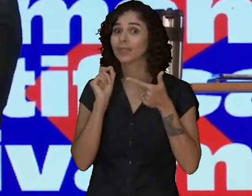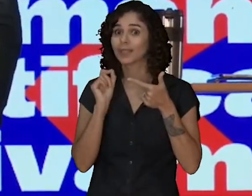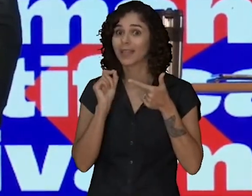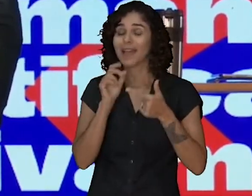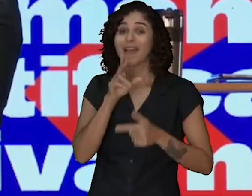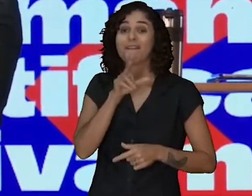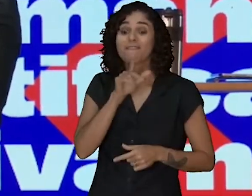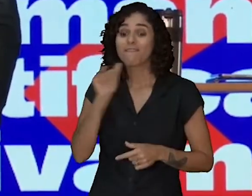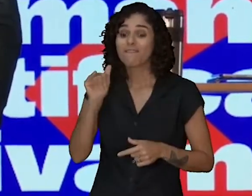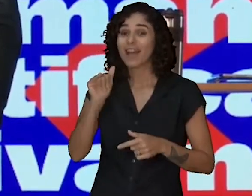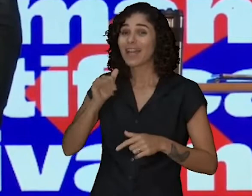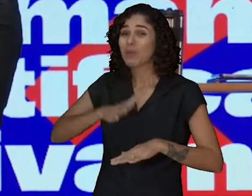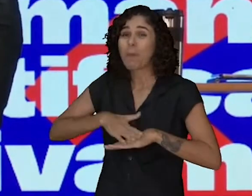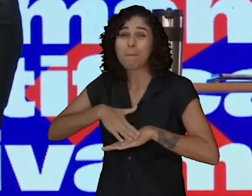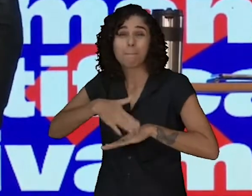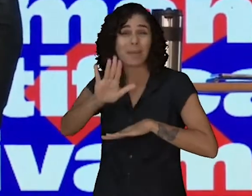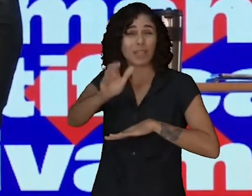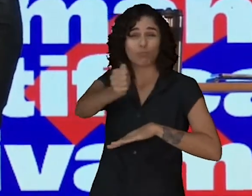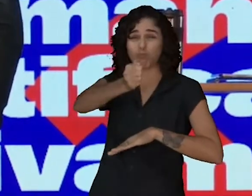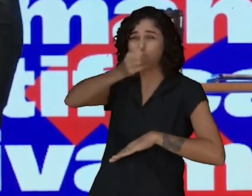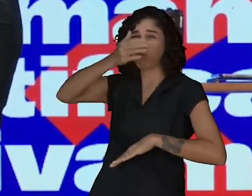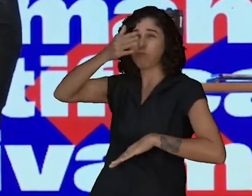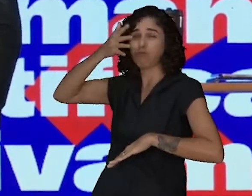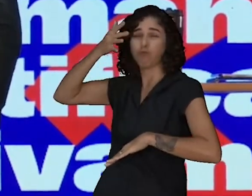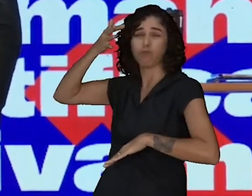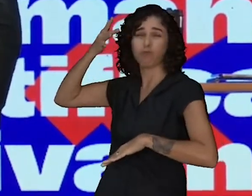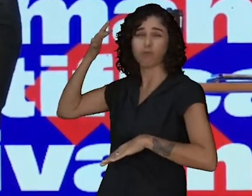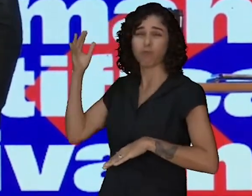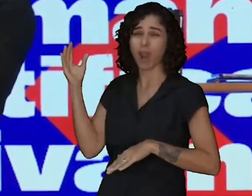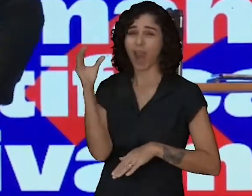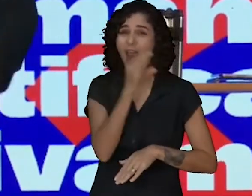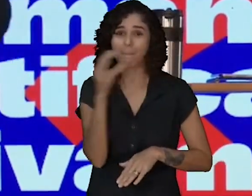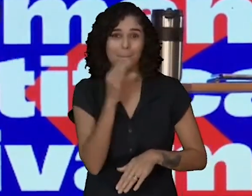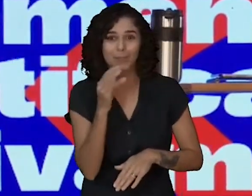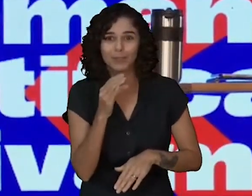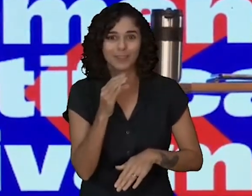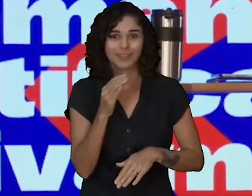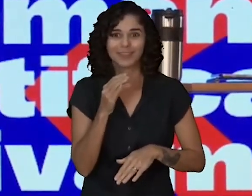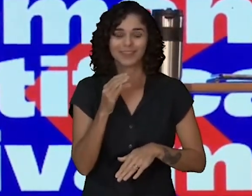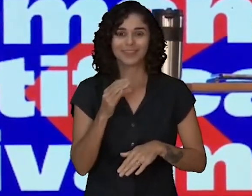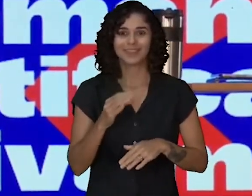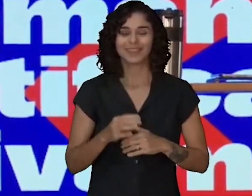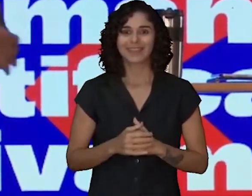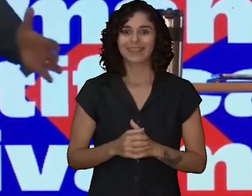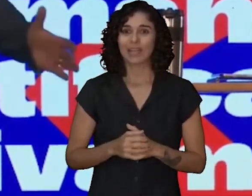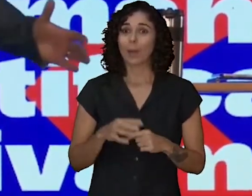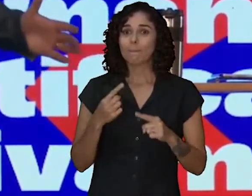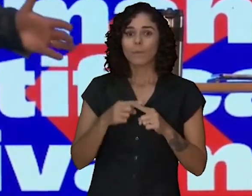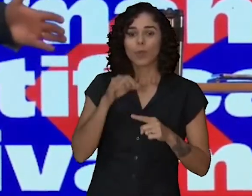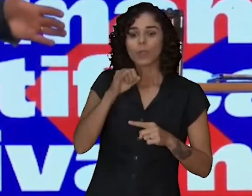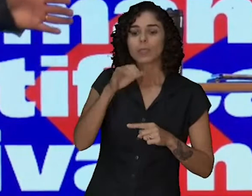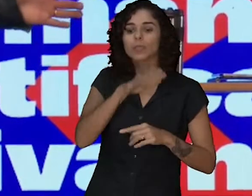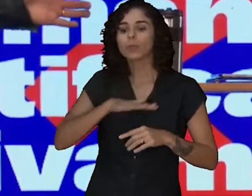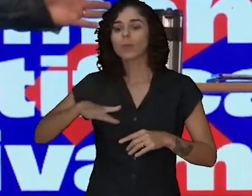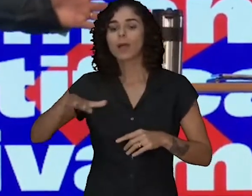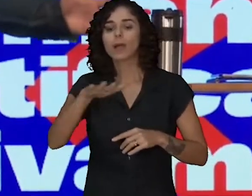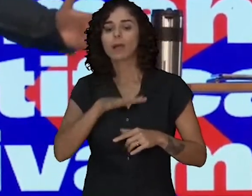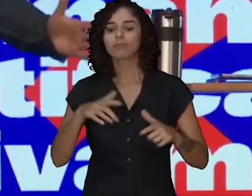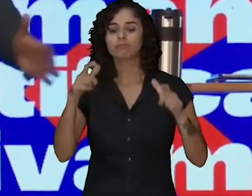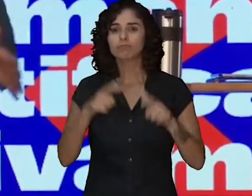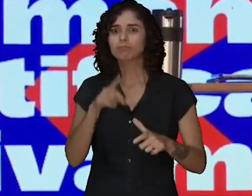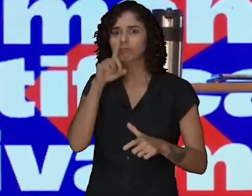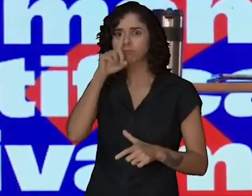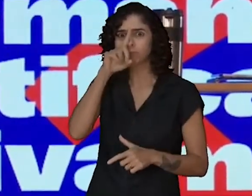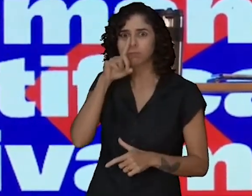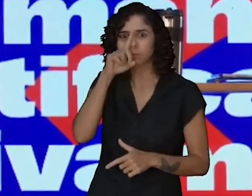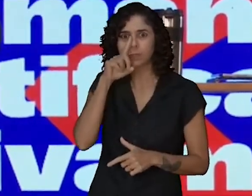mais rápido que essa van consegue ir. Porque se você está passando numa área de perigo,